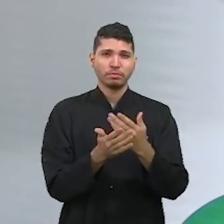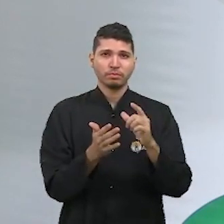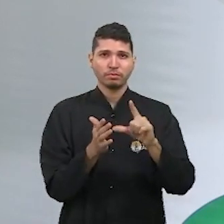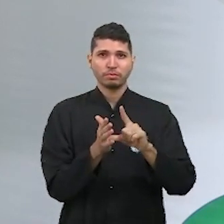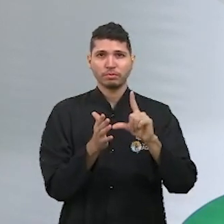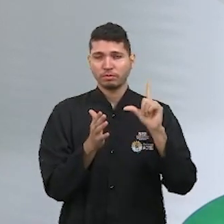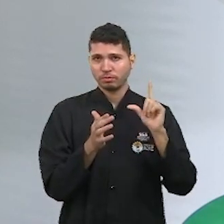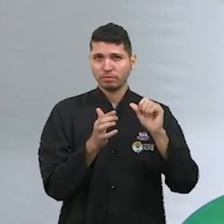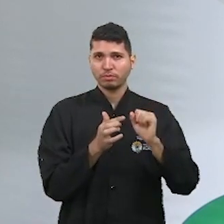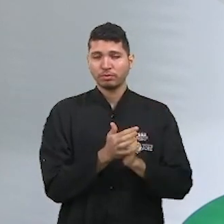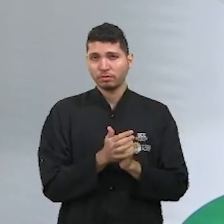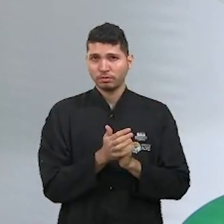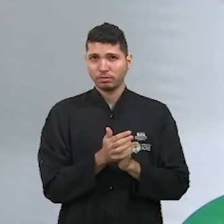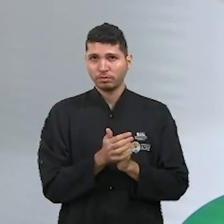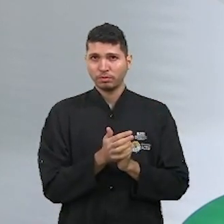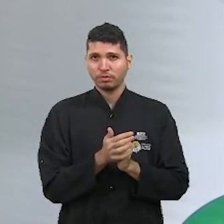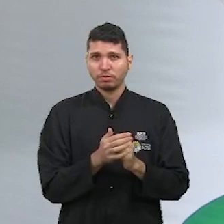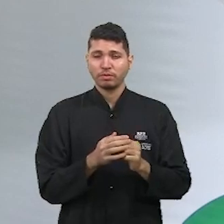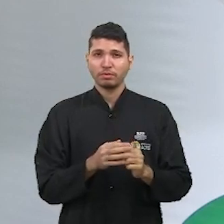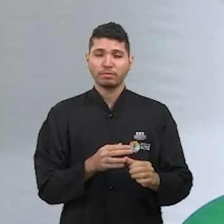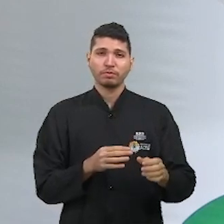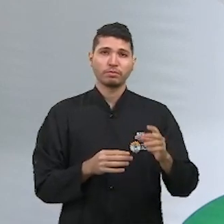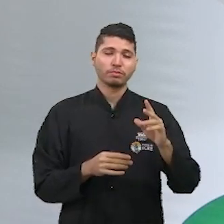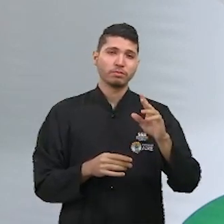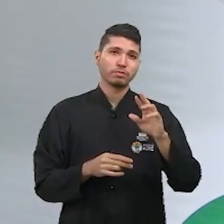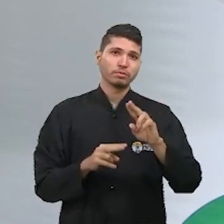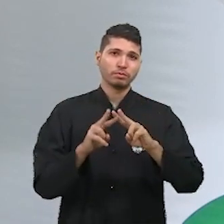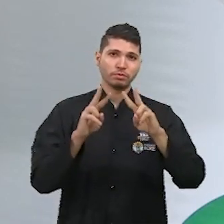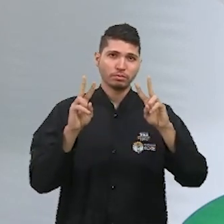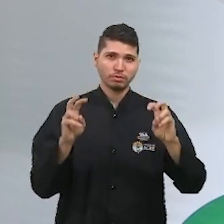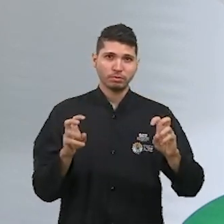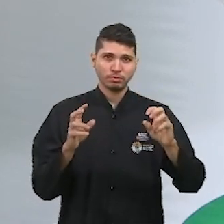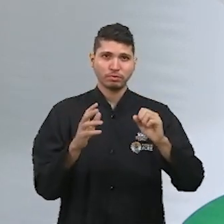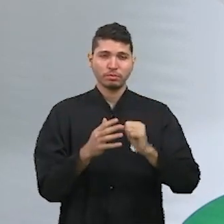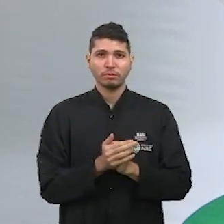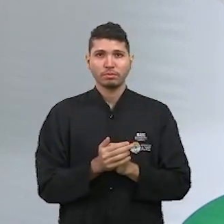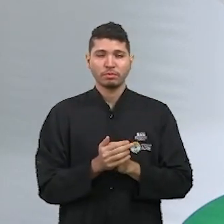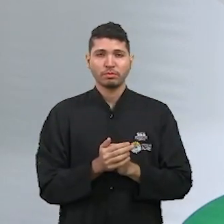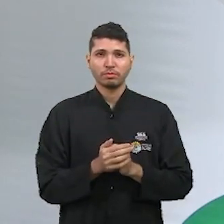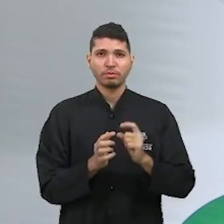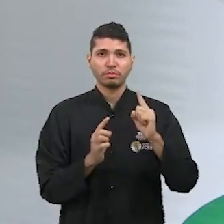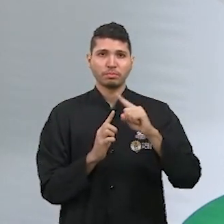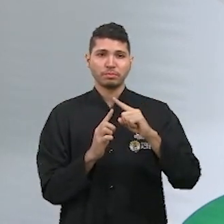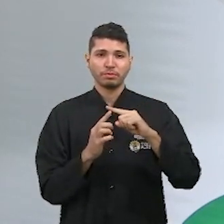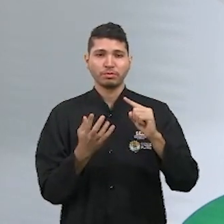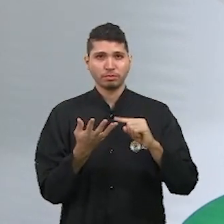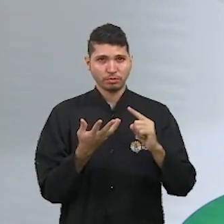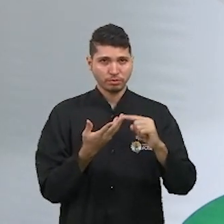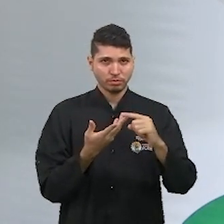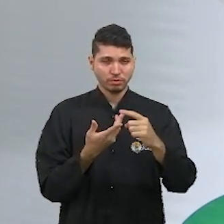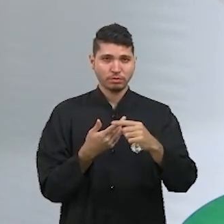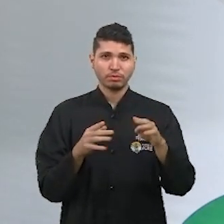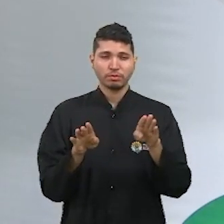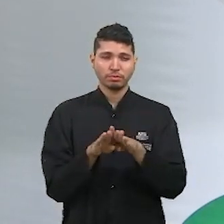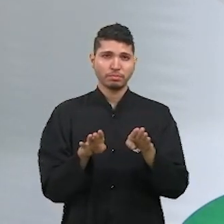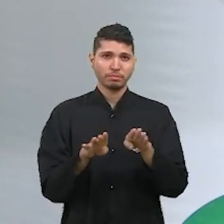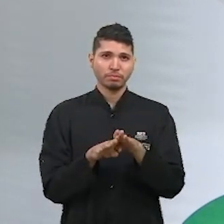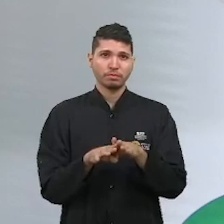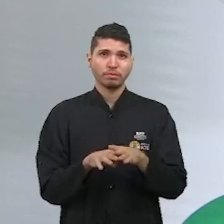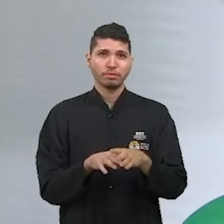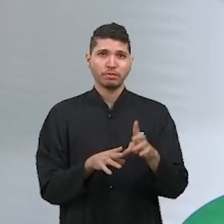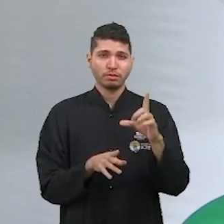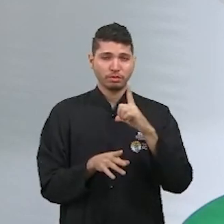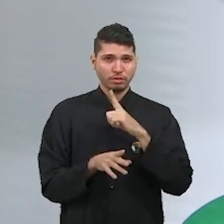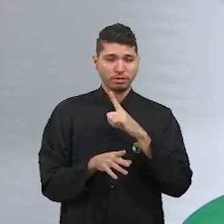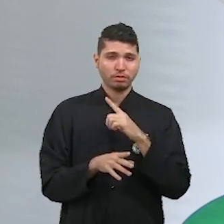As permutações elas seguem o princípio multiplicativo. Na verdade, os métodos de contagem em geral seguem esse princípio.